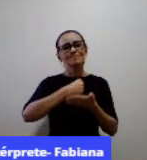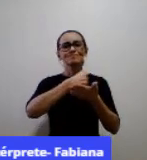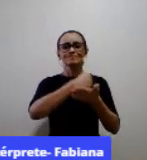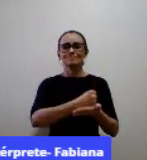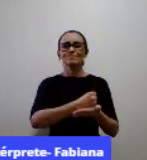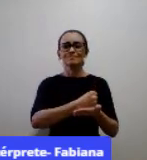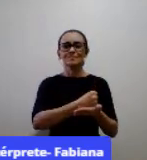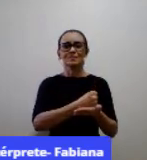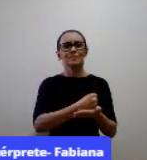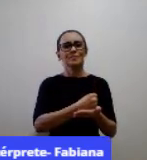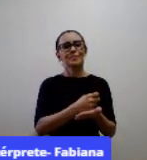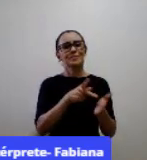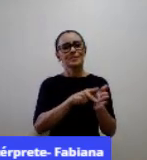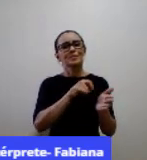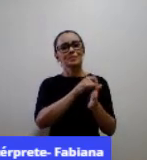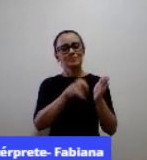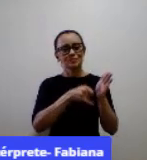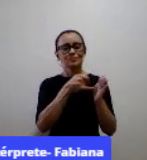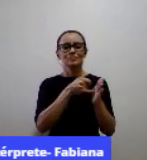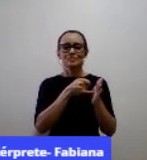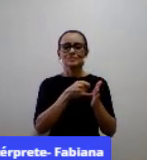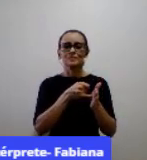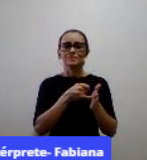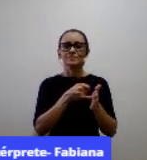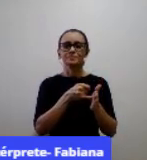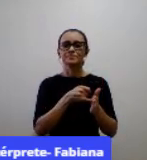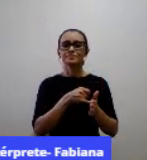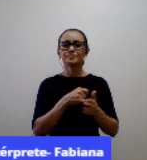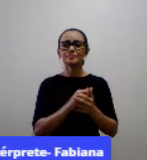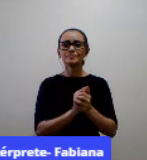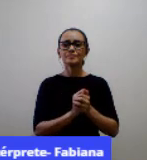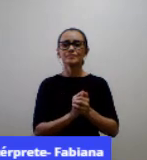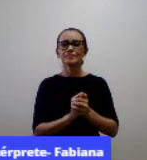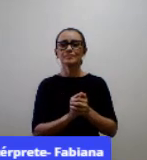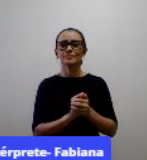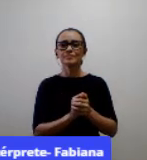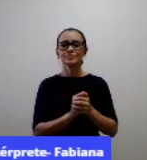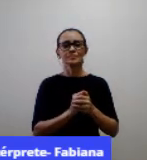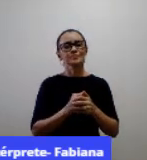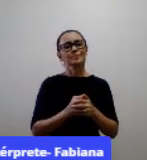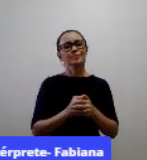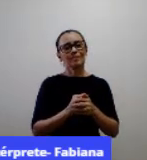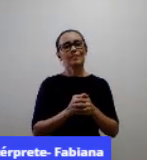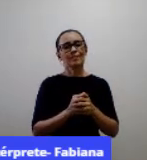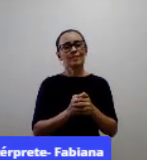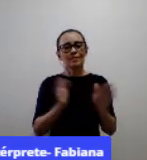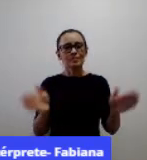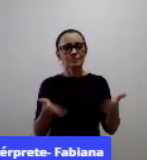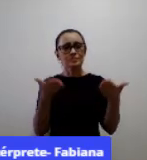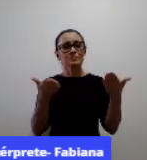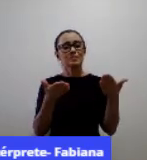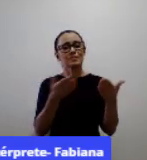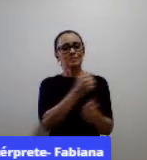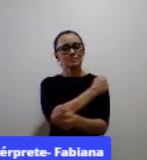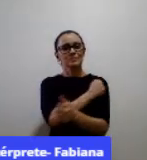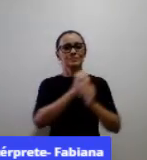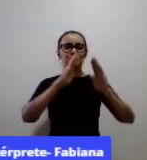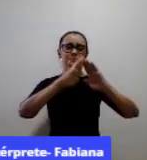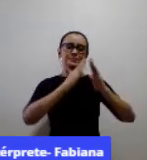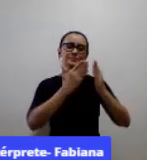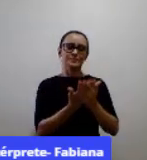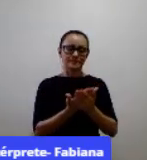às situações que foram levantadas desses alunos que estão na escola, né? Então, assim,